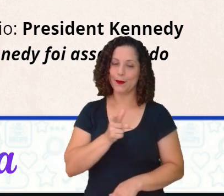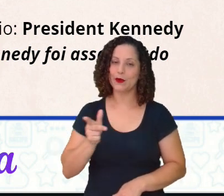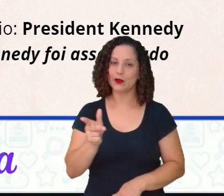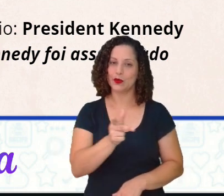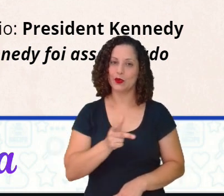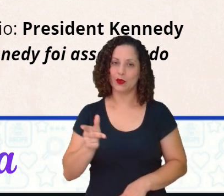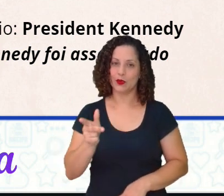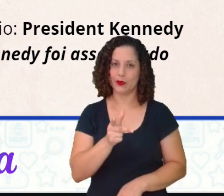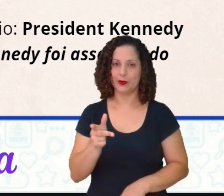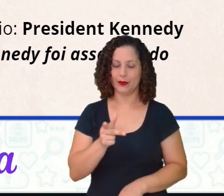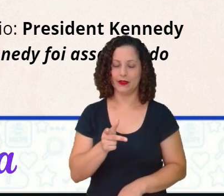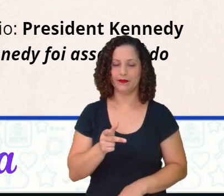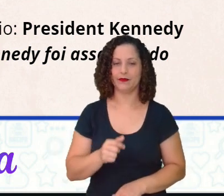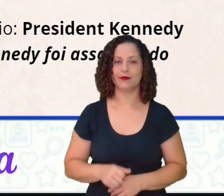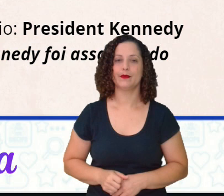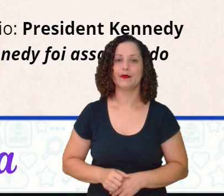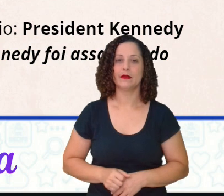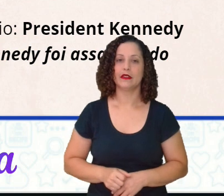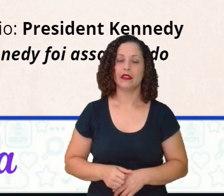em português,